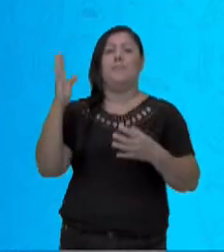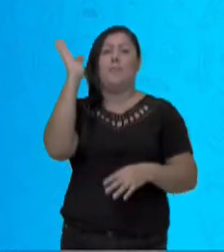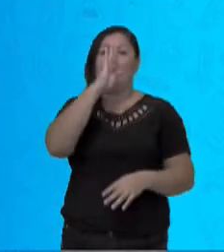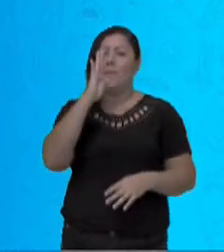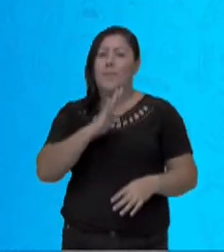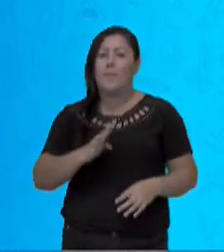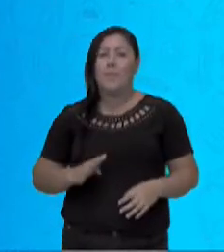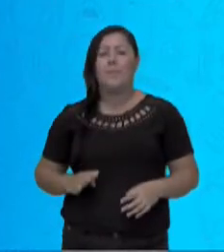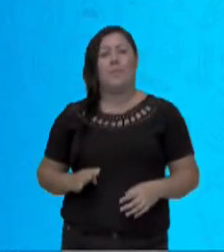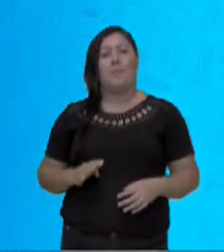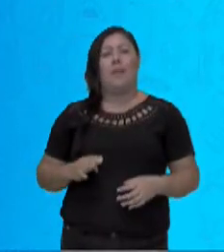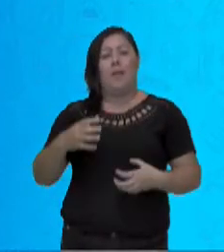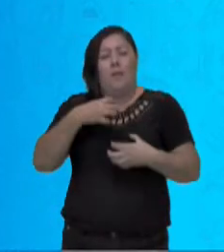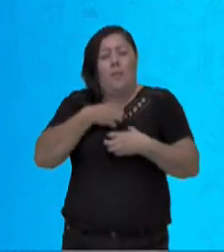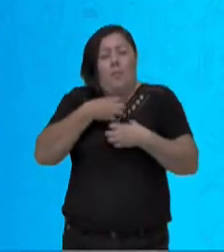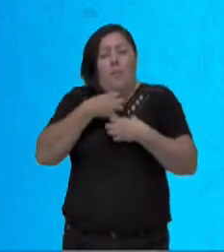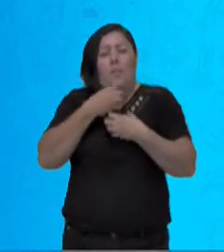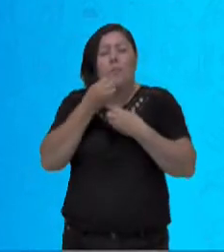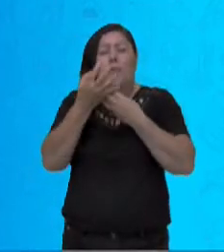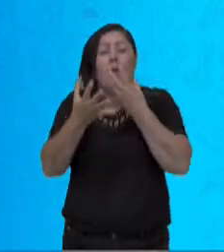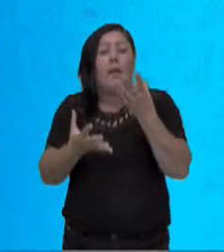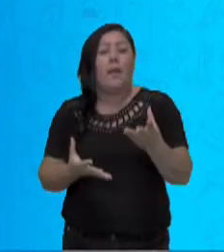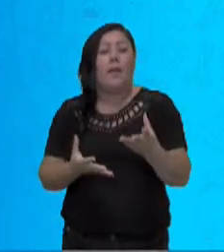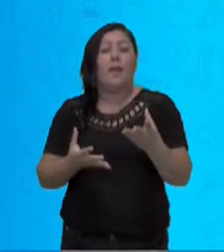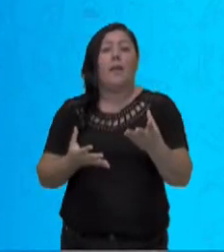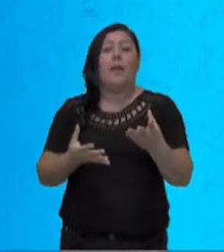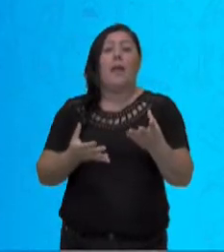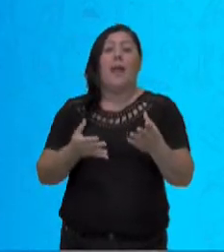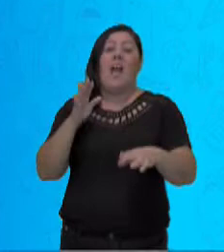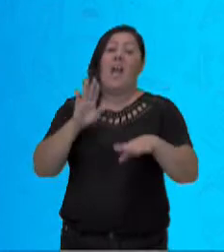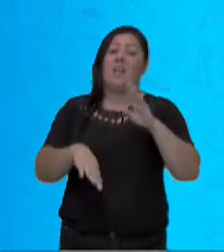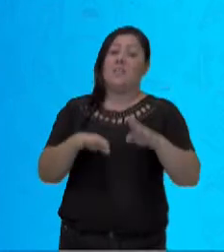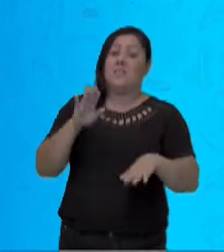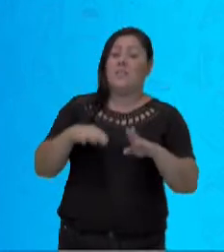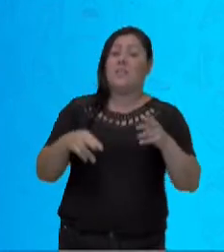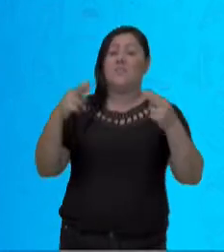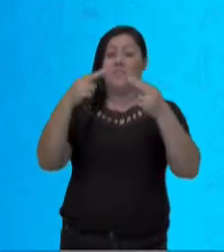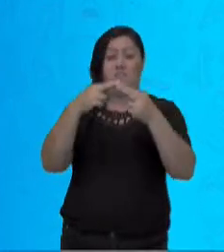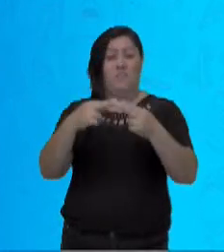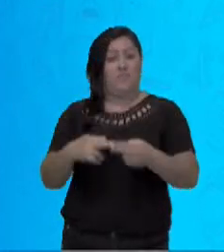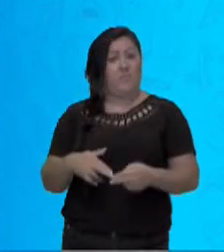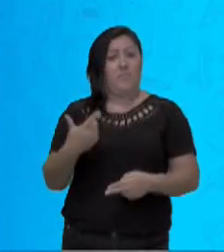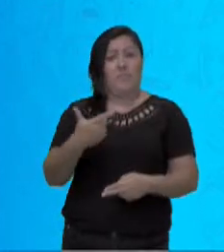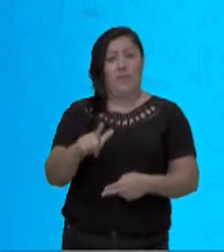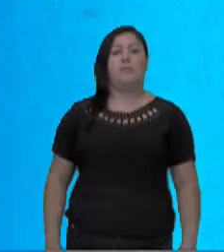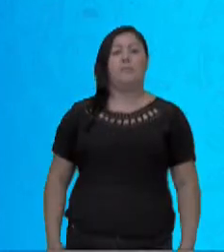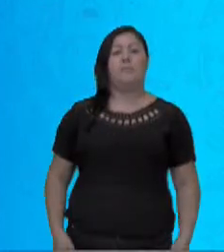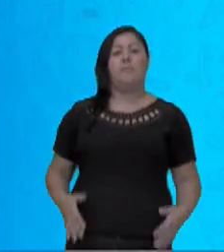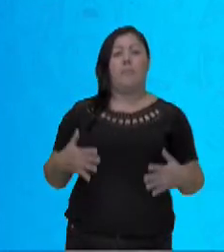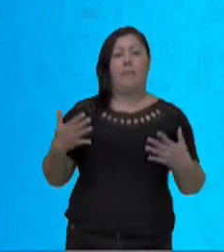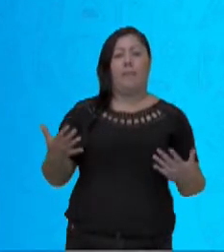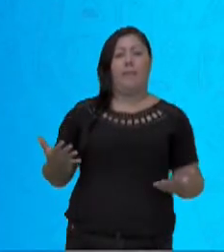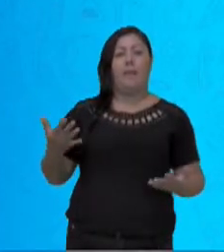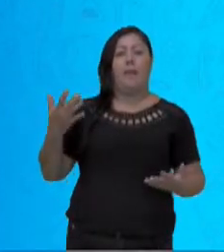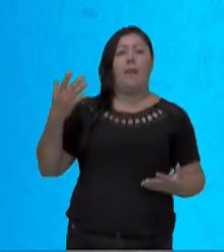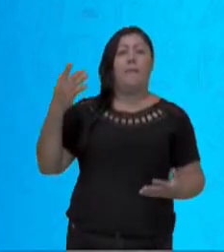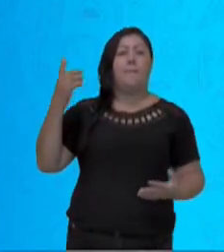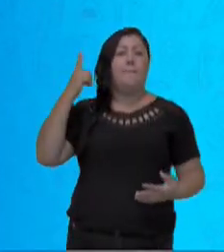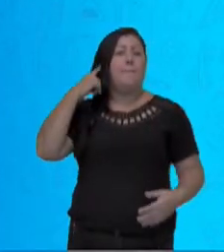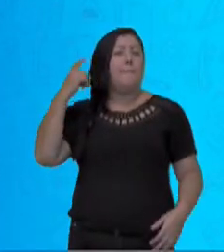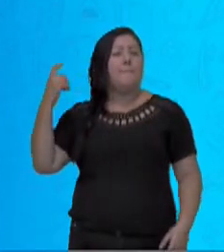nem todas as frases rimam, mas elas se repetem como um refrão para que